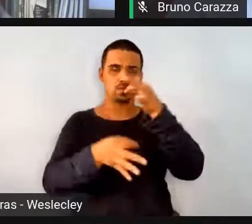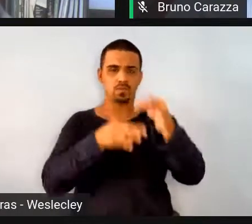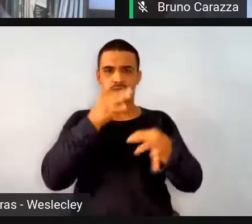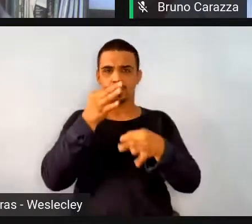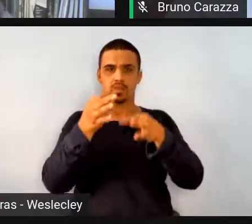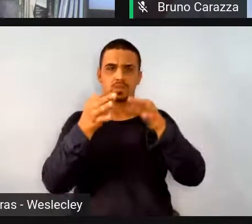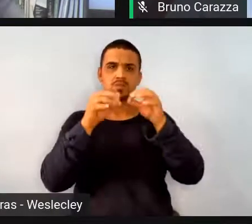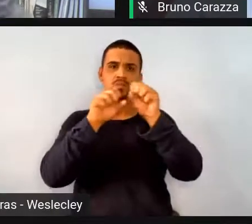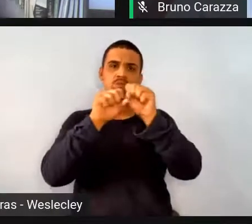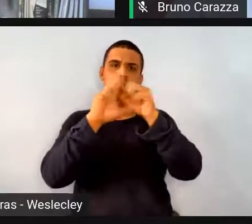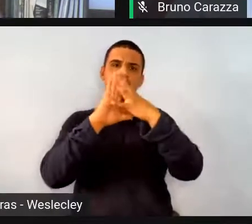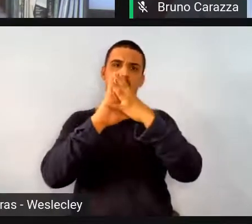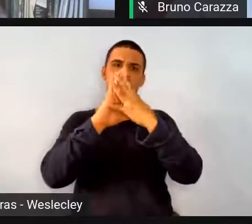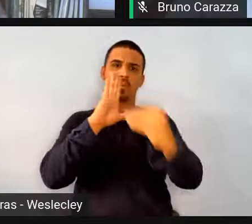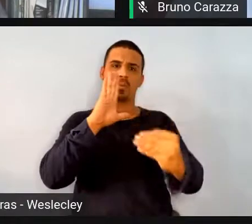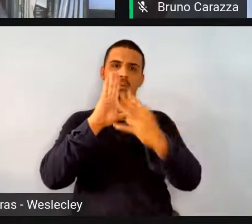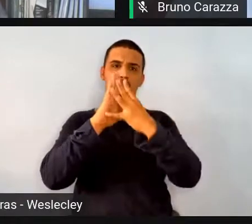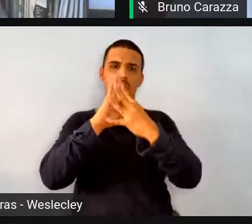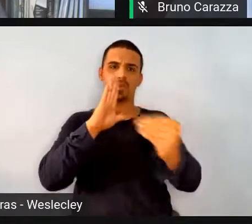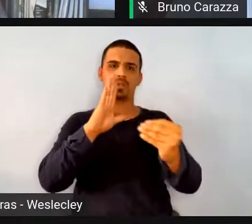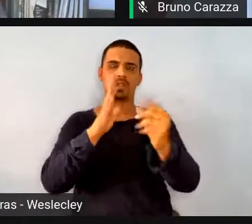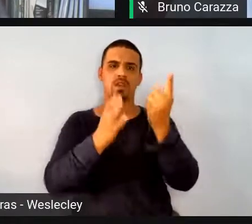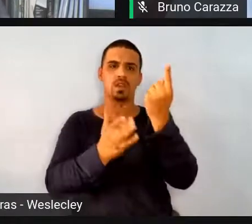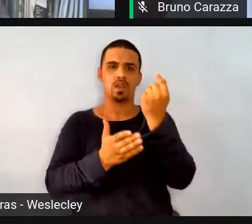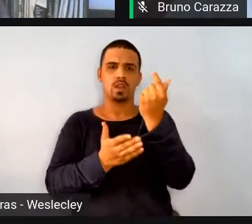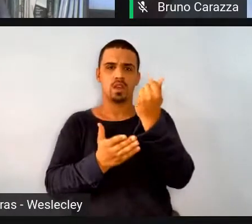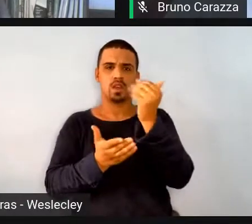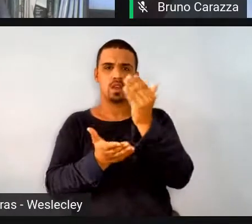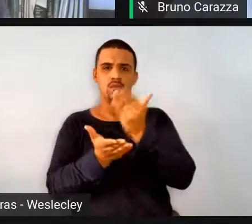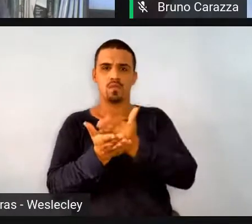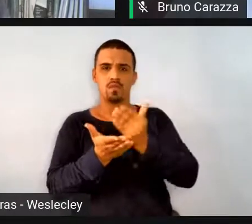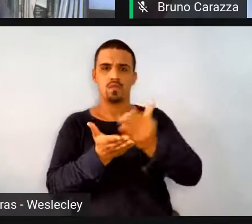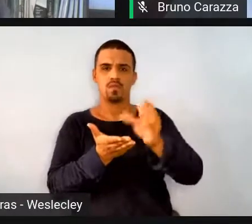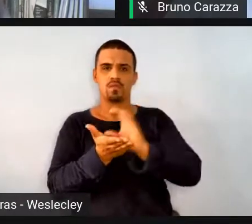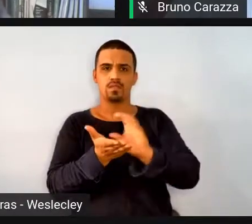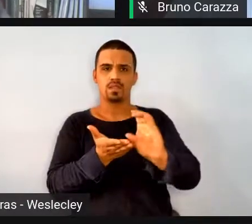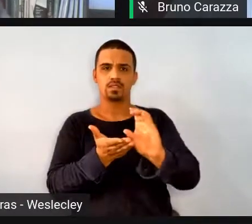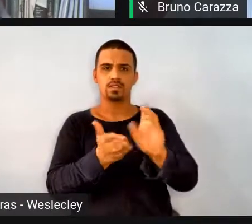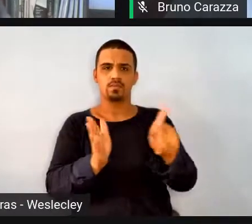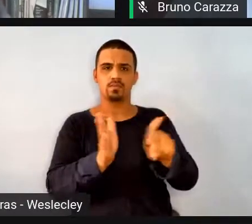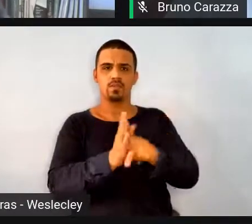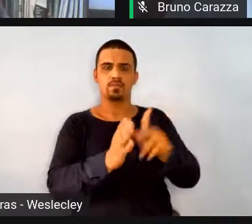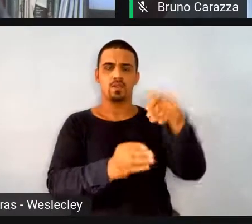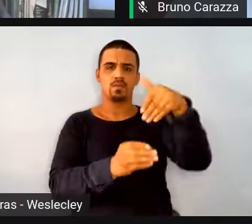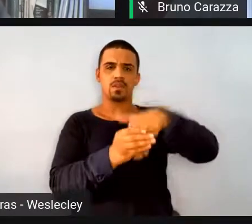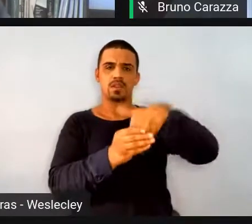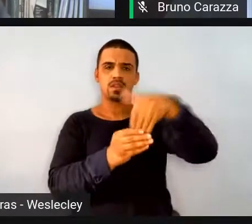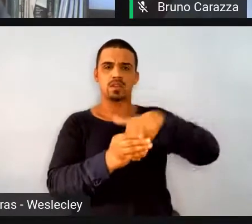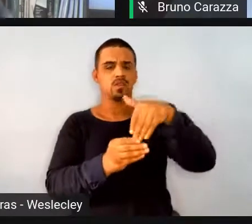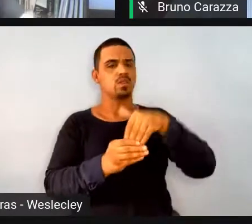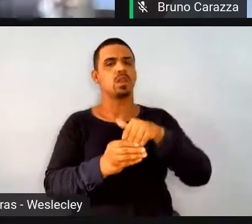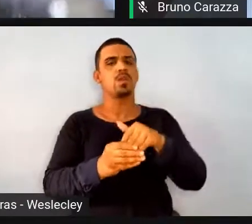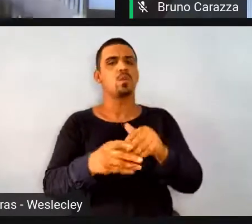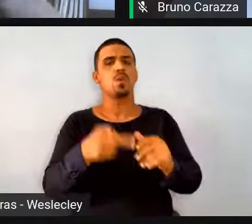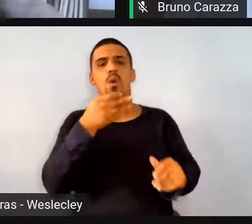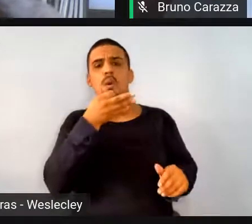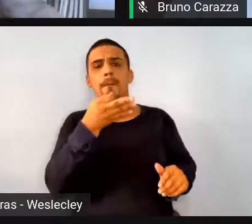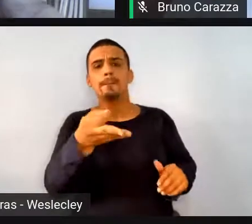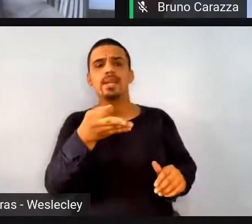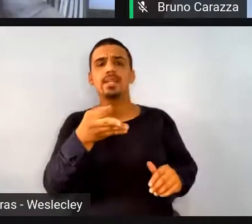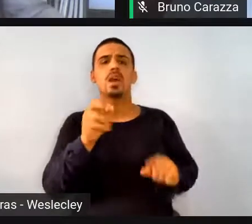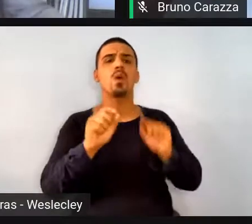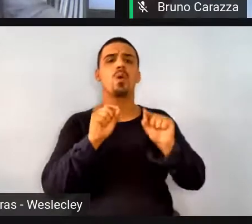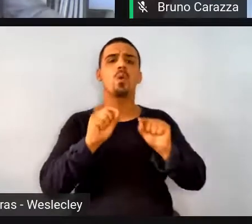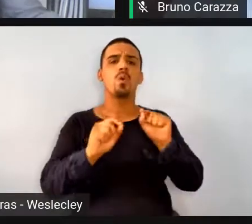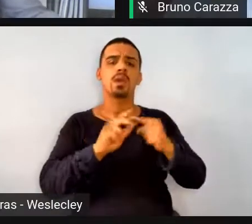nosso modelo de financiamento eleitoral e, na sua opinião, quais seriam os ajustes a serem feitos